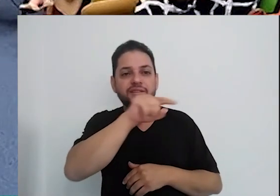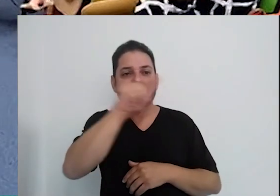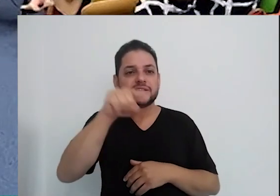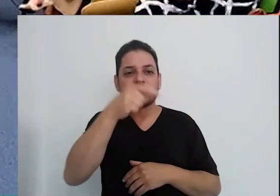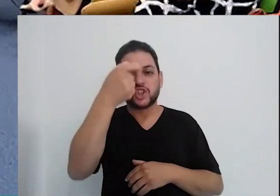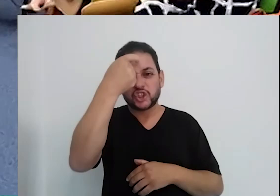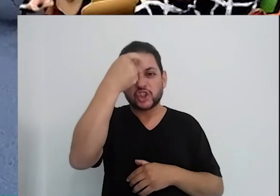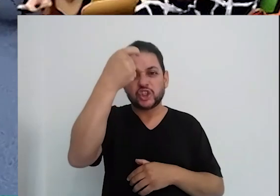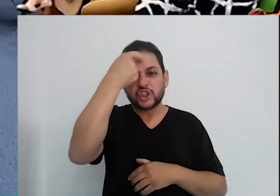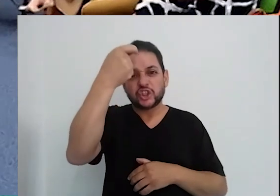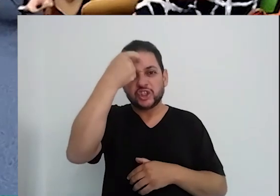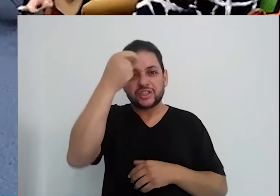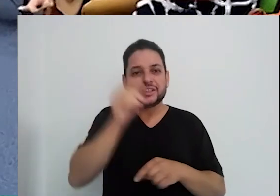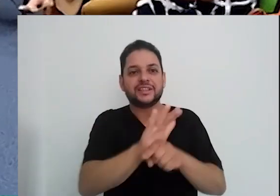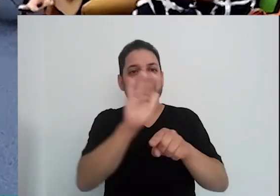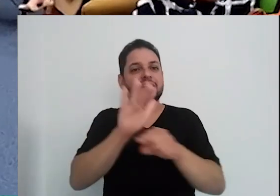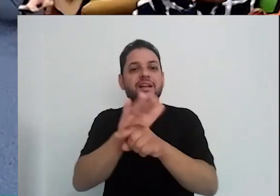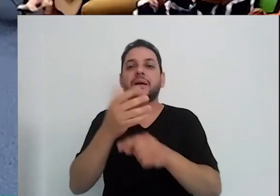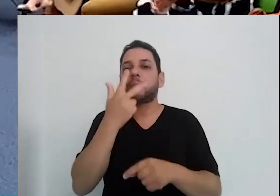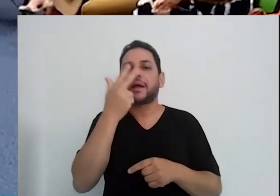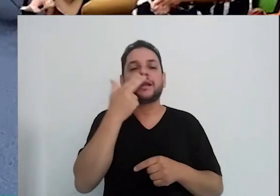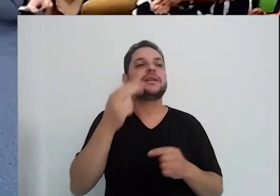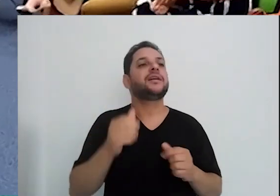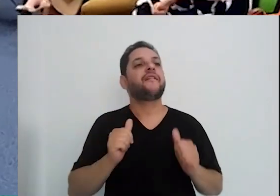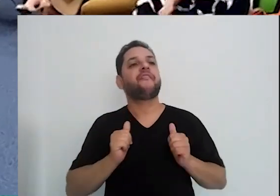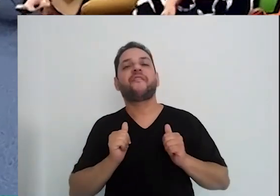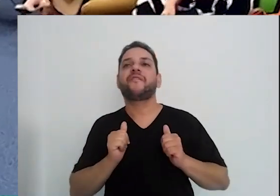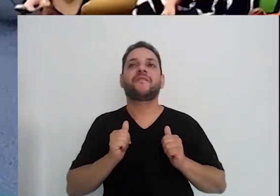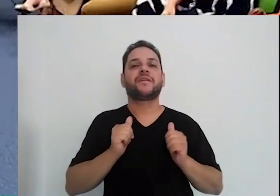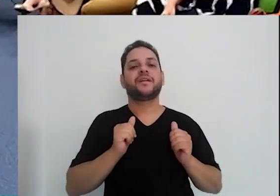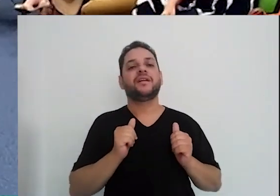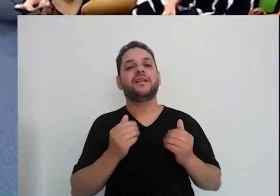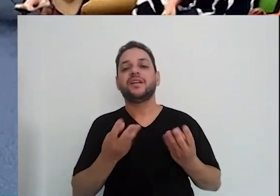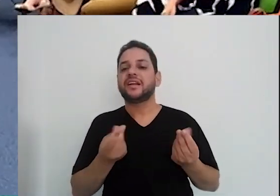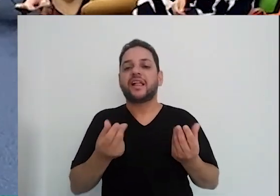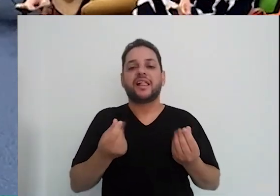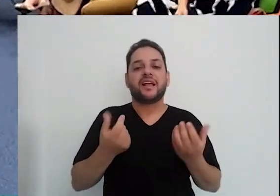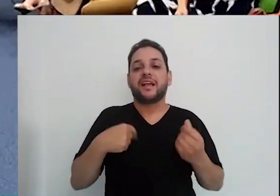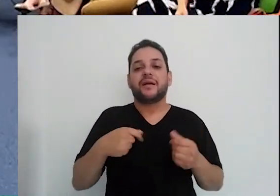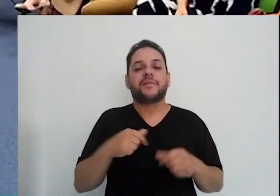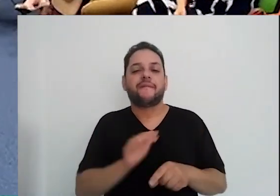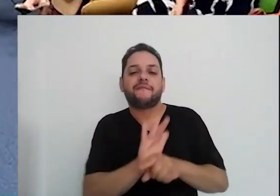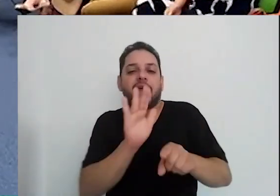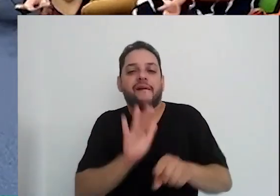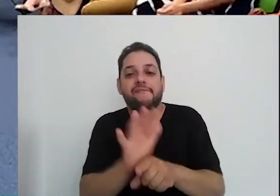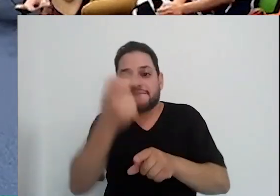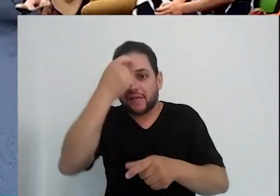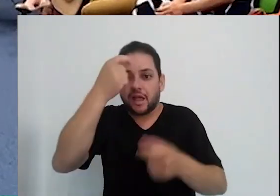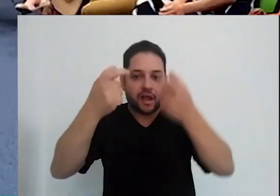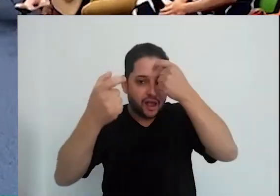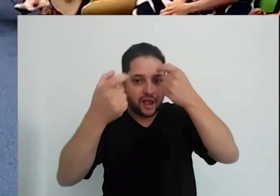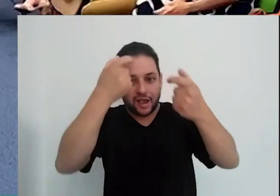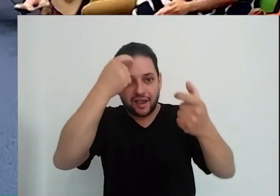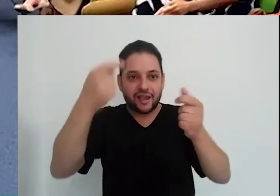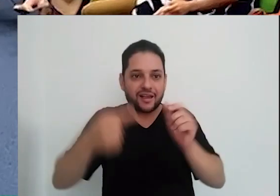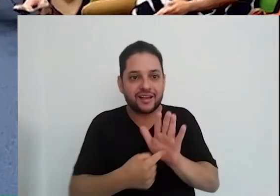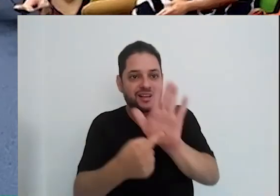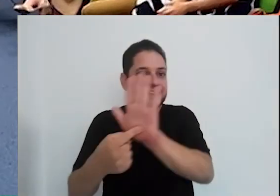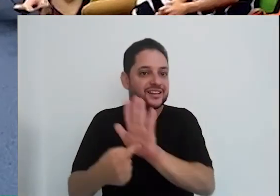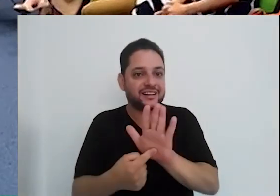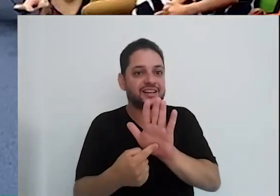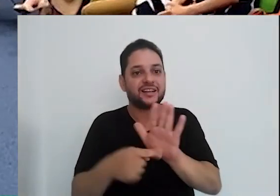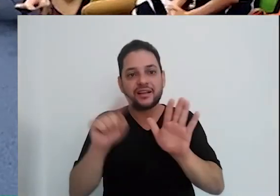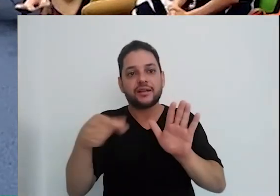quer nada é isso u eu falei gente essa é a melhor definição do do rádio novelo apresenta e da Radi novela de um modo geral entendeu